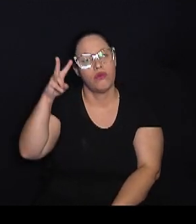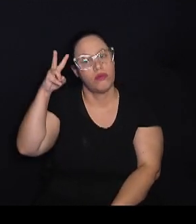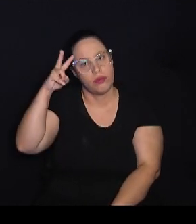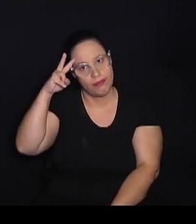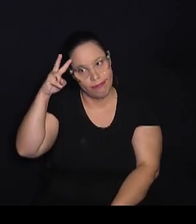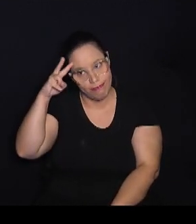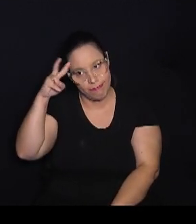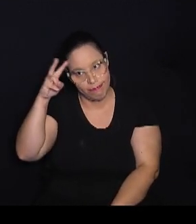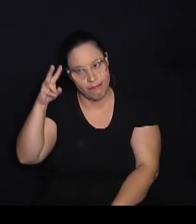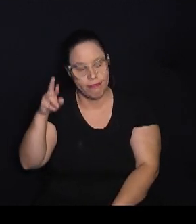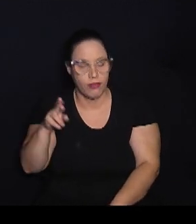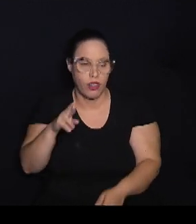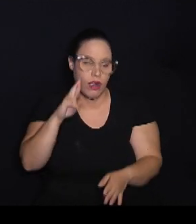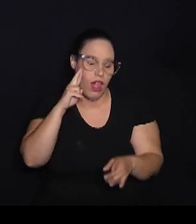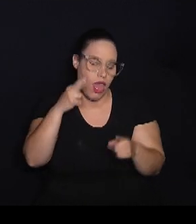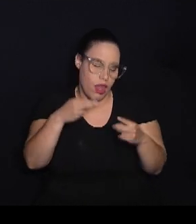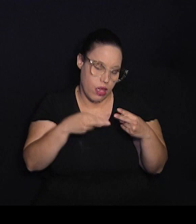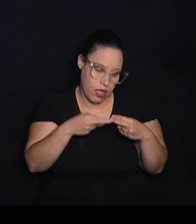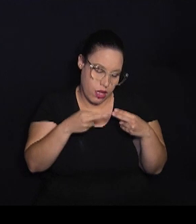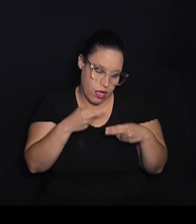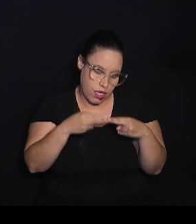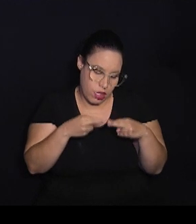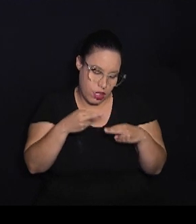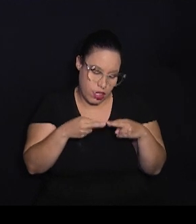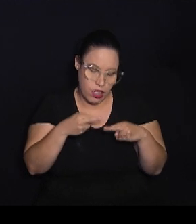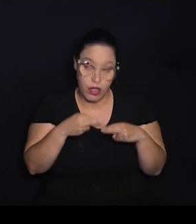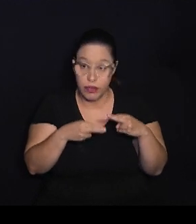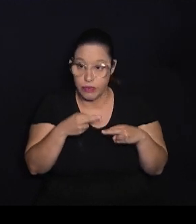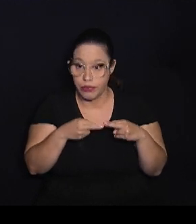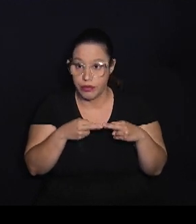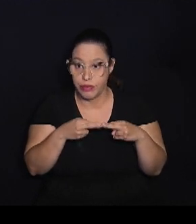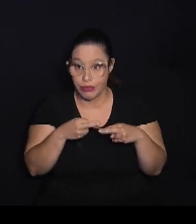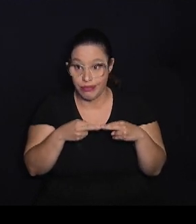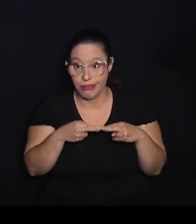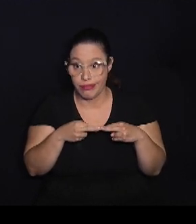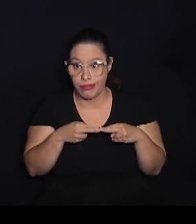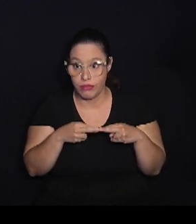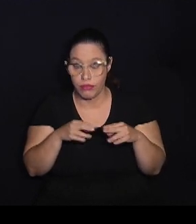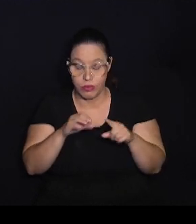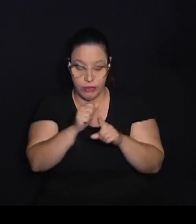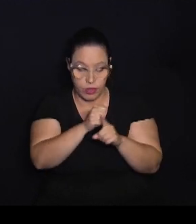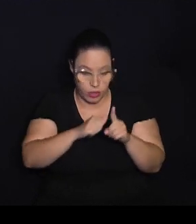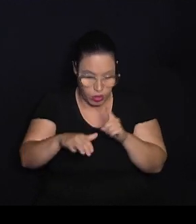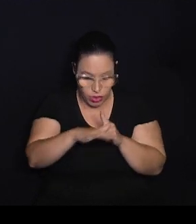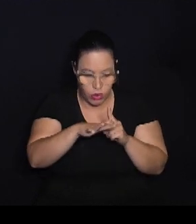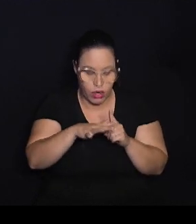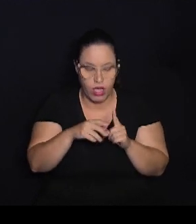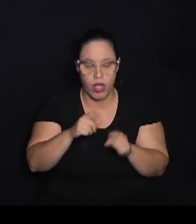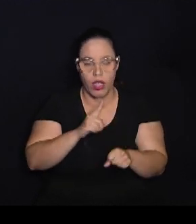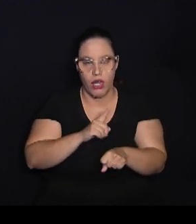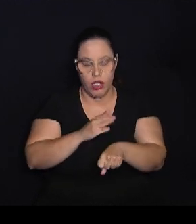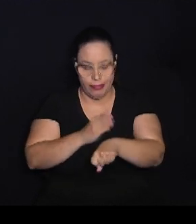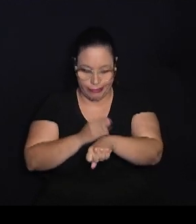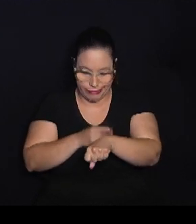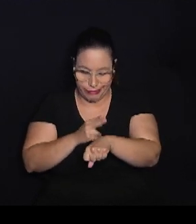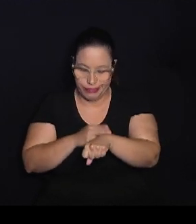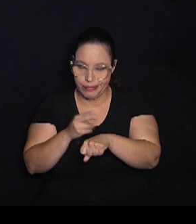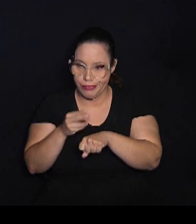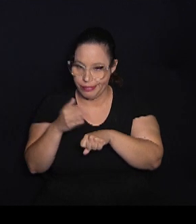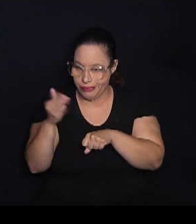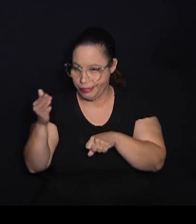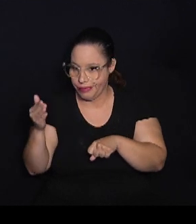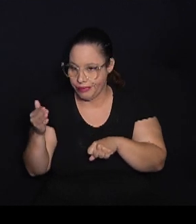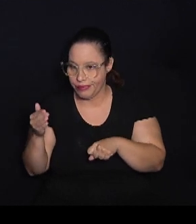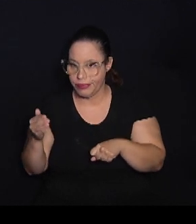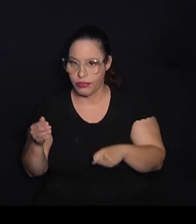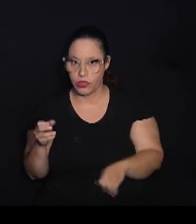retratar assim sempre não mas a maior parte das vezes principalmente numa tira retrata a sociedade da época importante dizer que o autor dessa tira